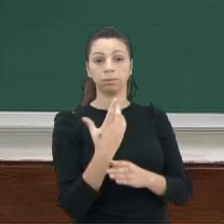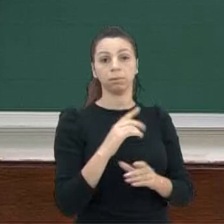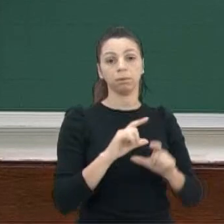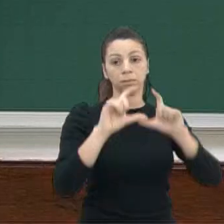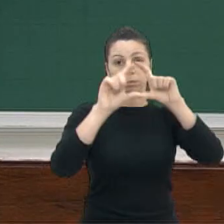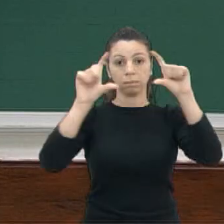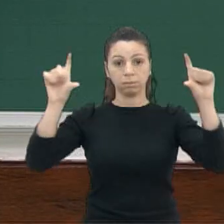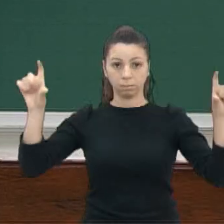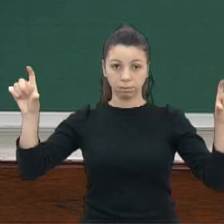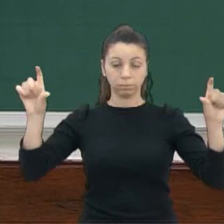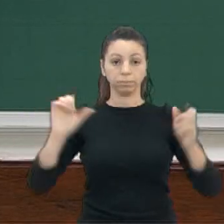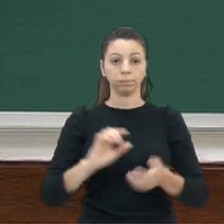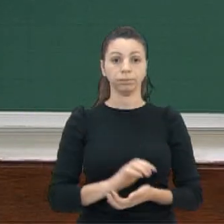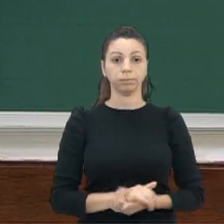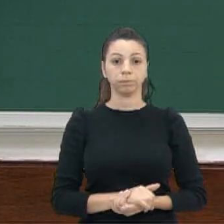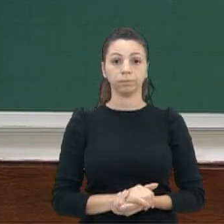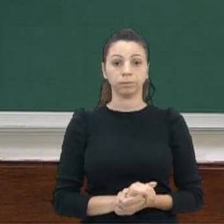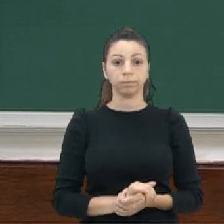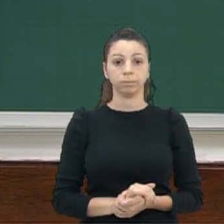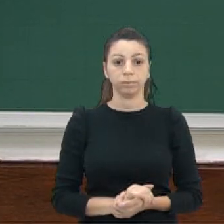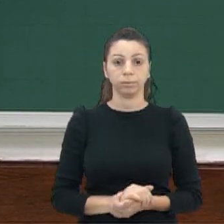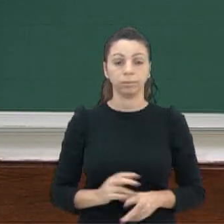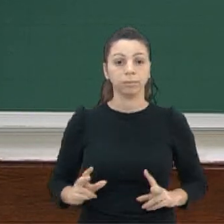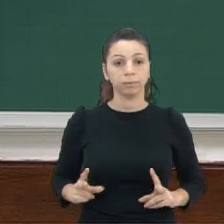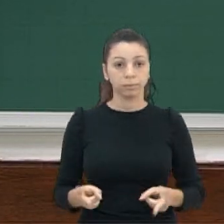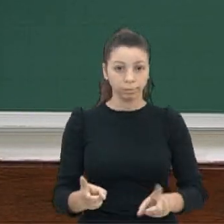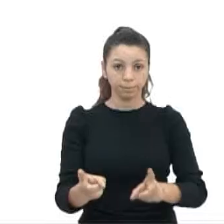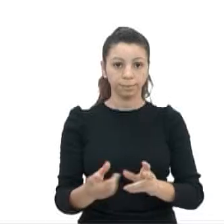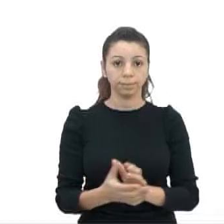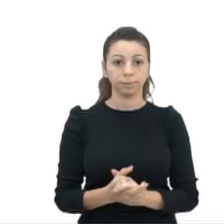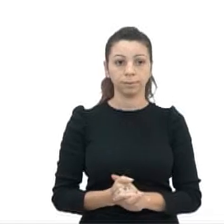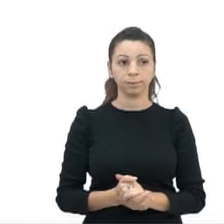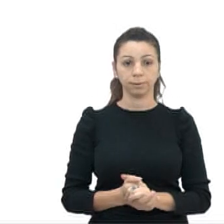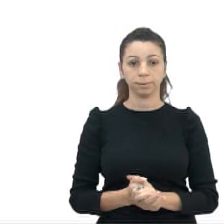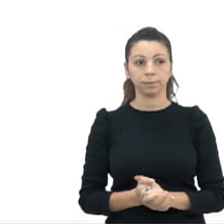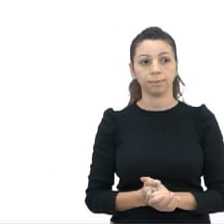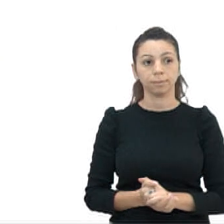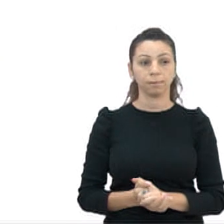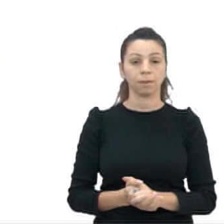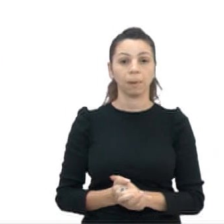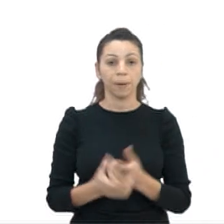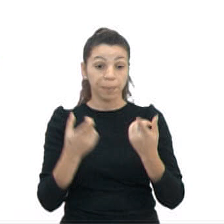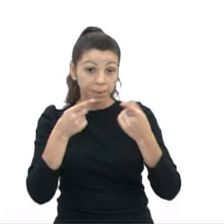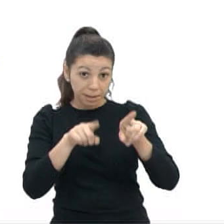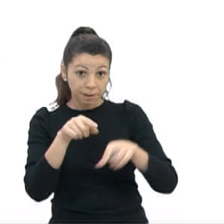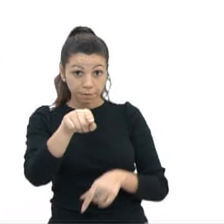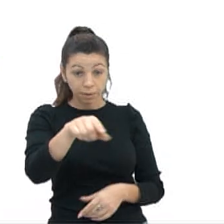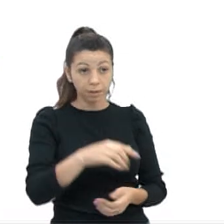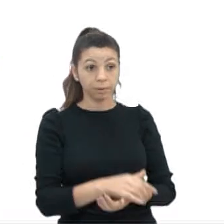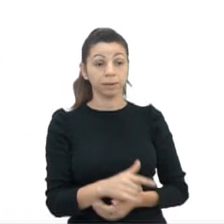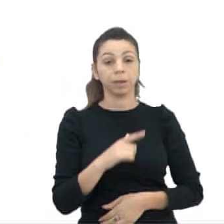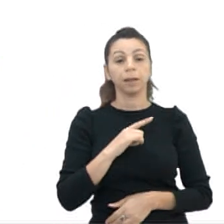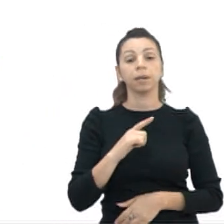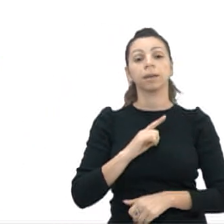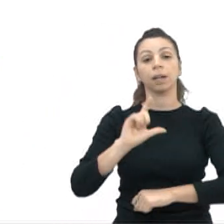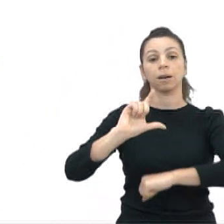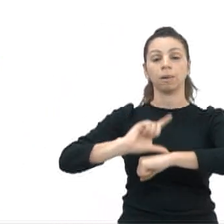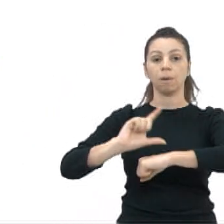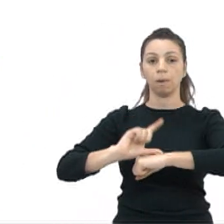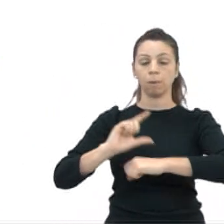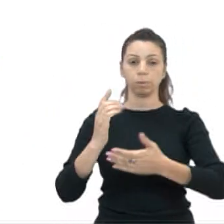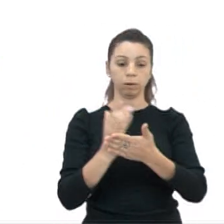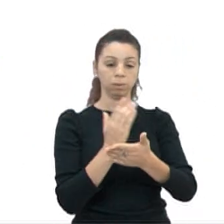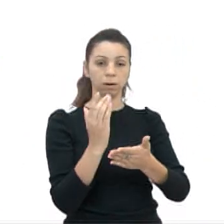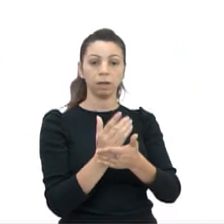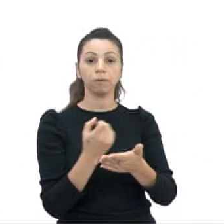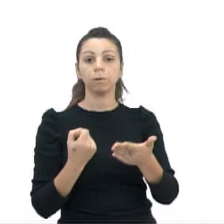as expressões algébricas. Continuando, olha lá um desafio. Em certa loja, um livro custa